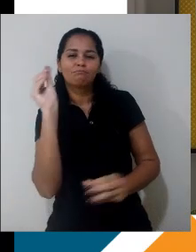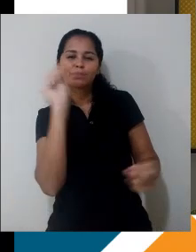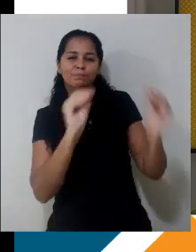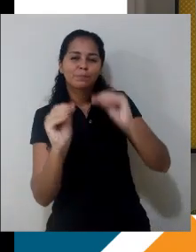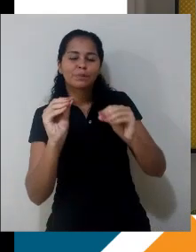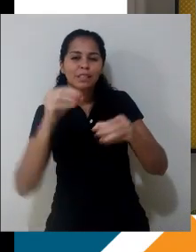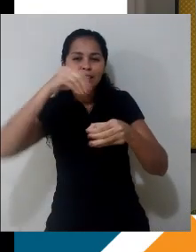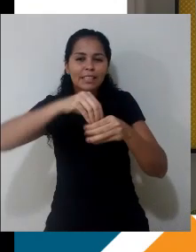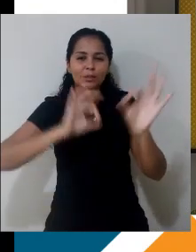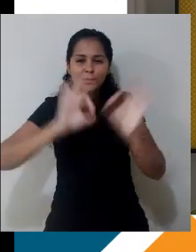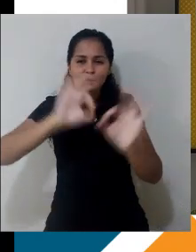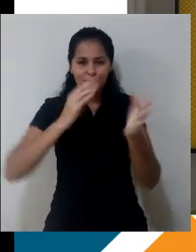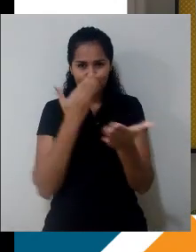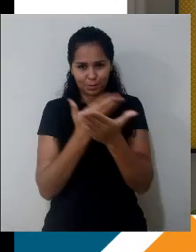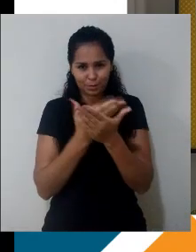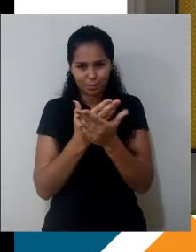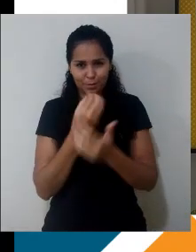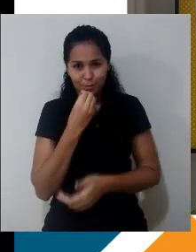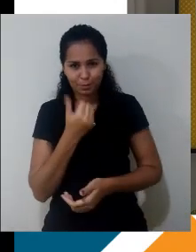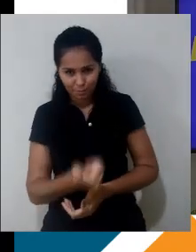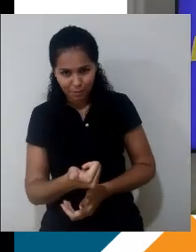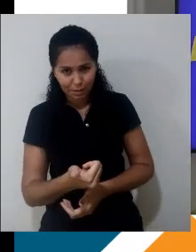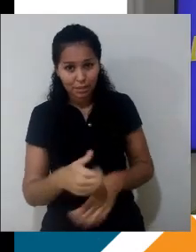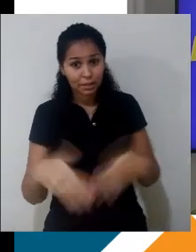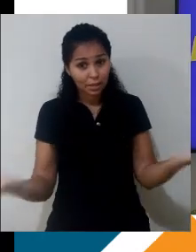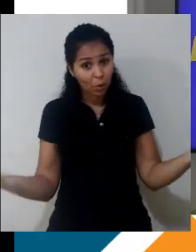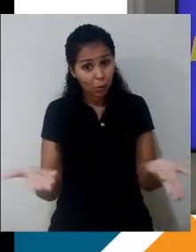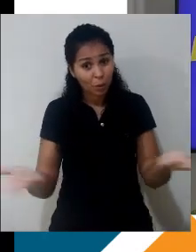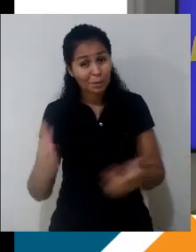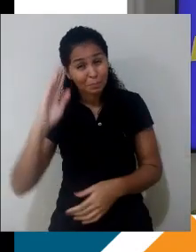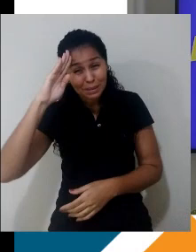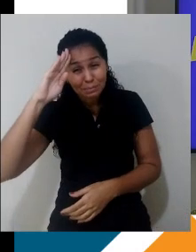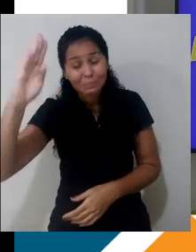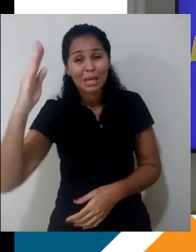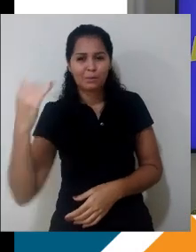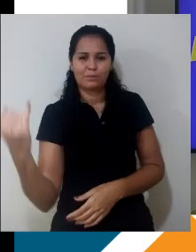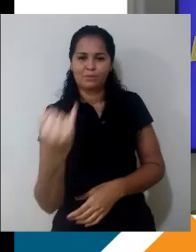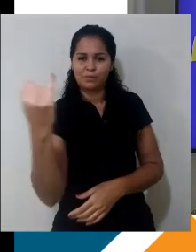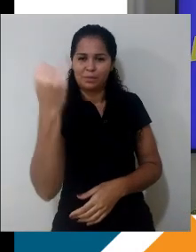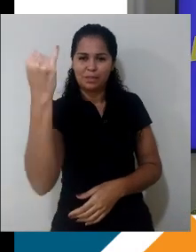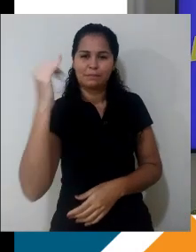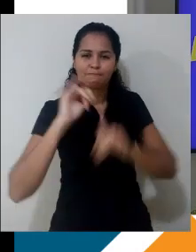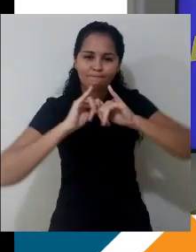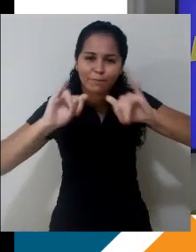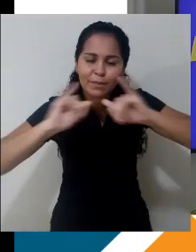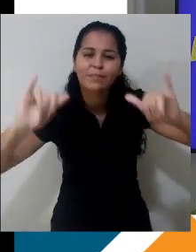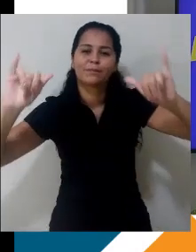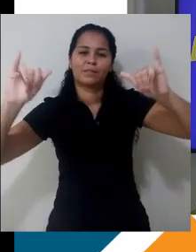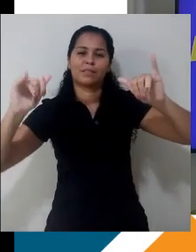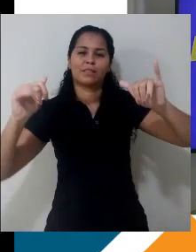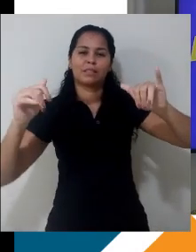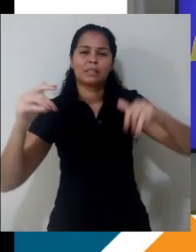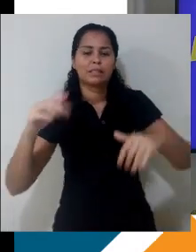estudos. Tudo bem, gente? A gente colocou para vocês as principais informações, talvez aí para esse momento em que vocês não